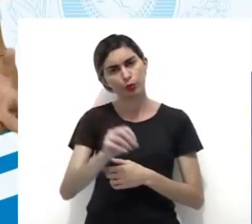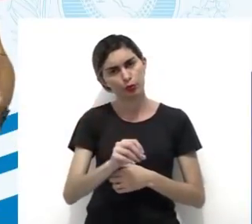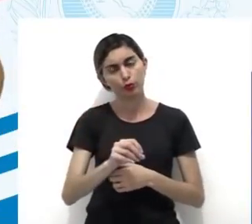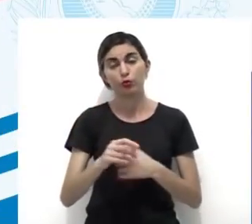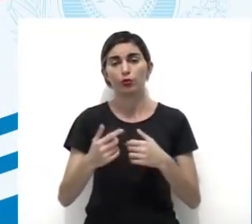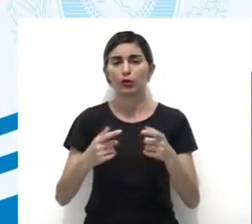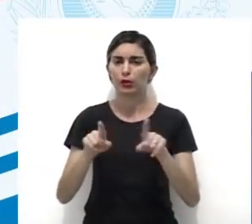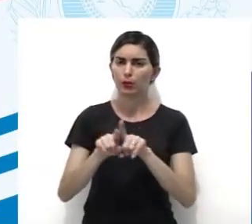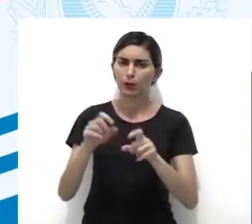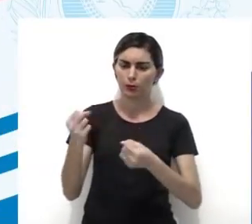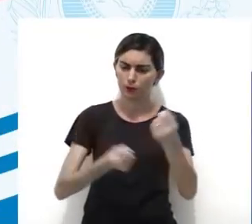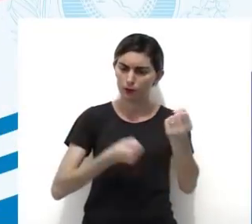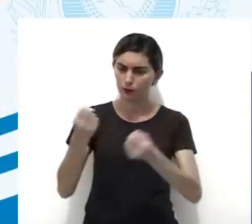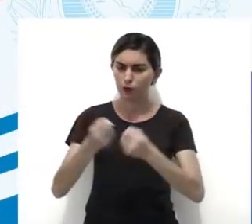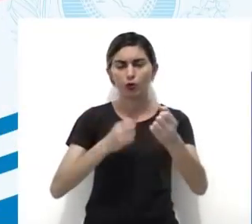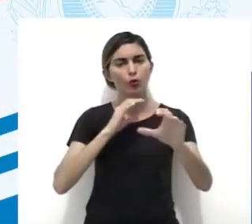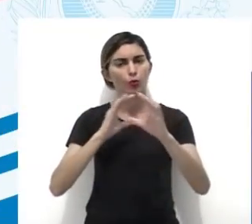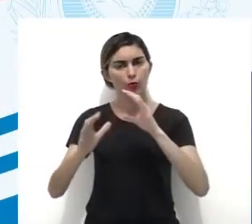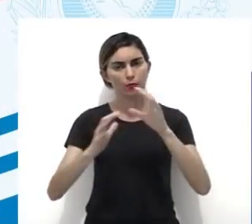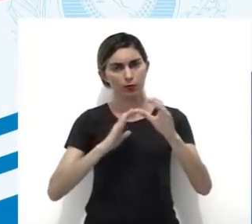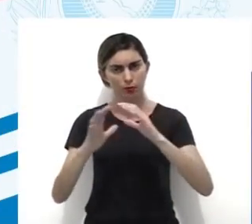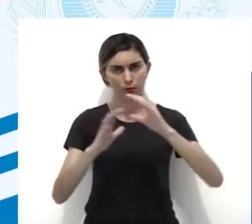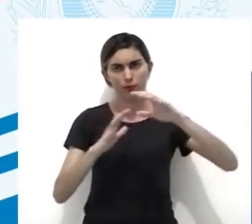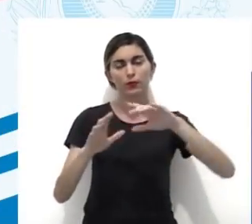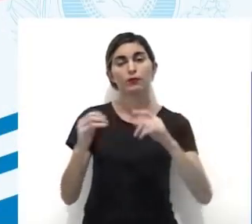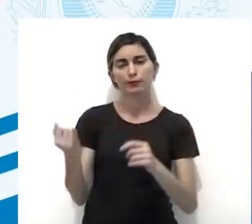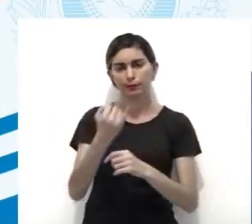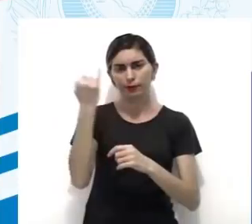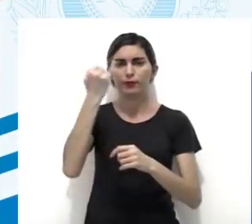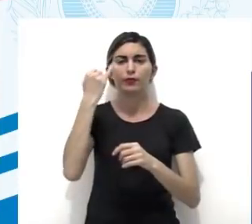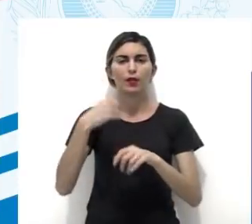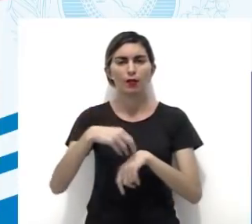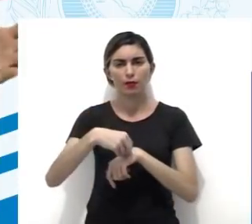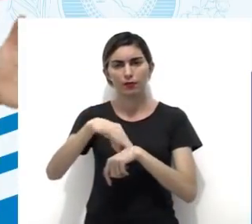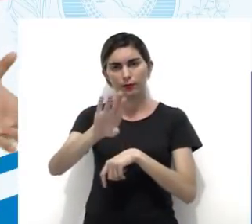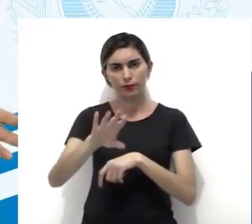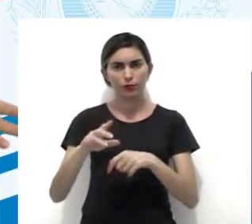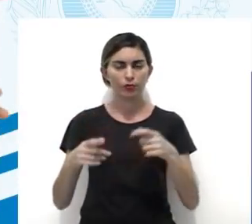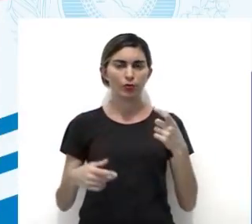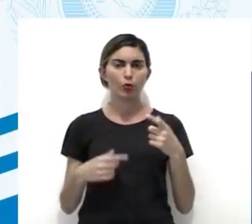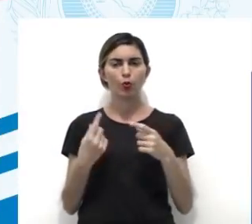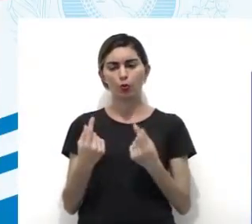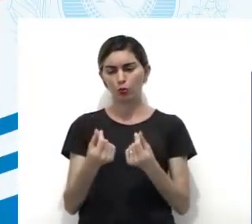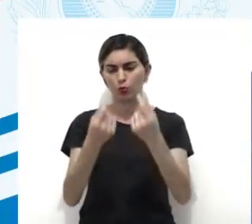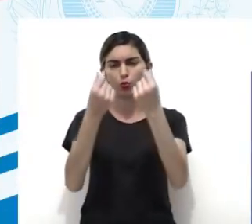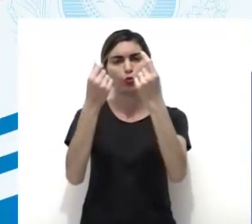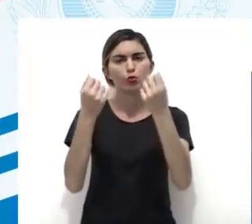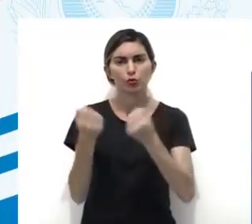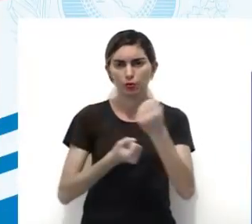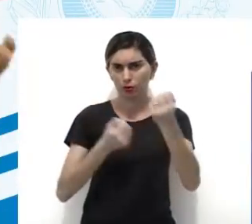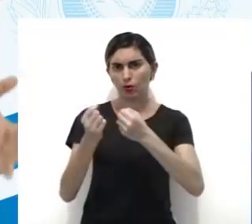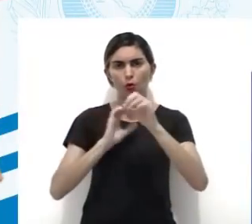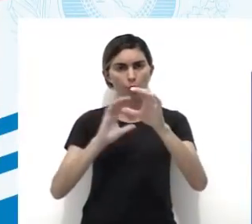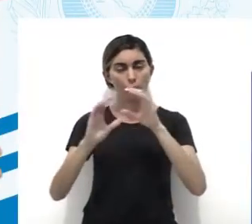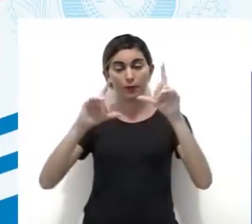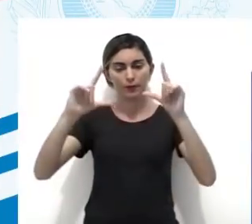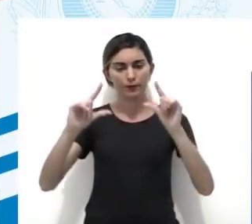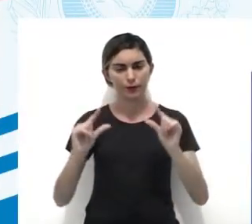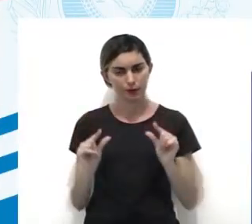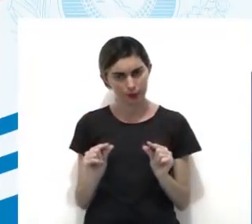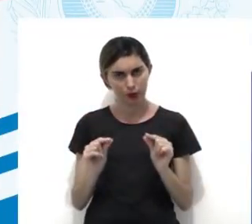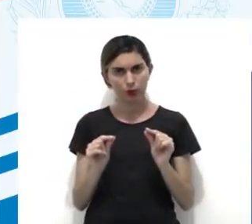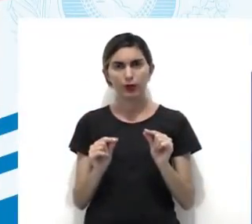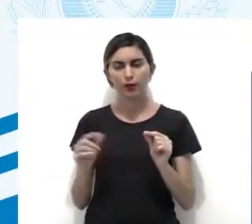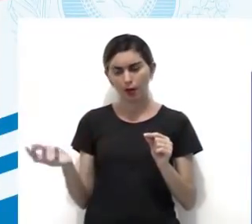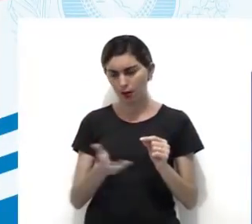dos transportes e das comunicações, né, é importante destacar que os custos com transporte e comunicação vão diminuir com